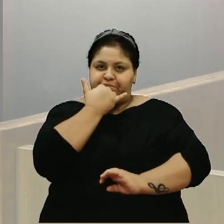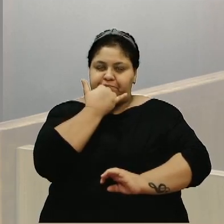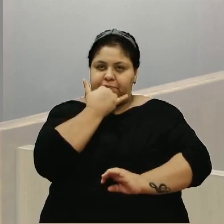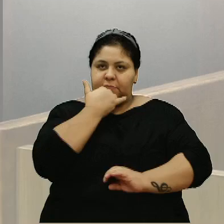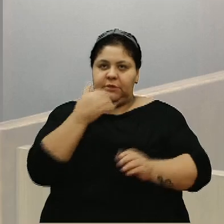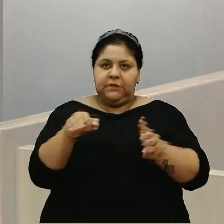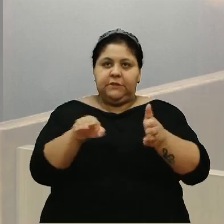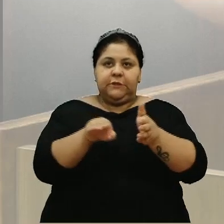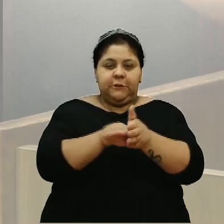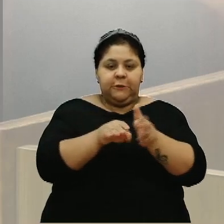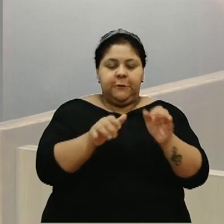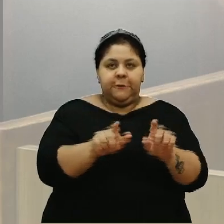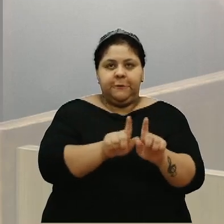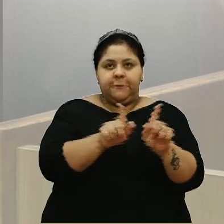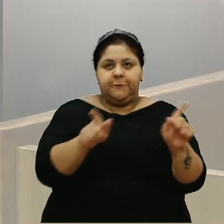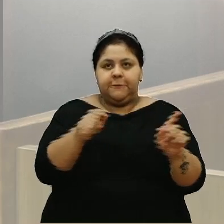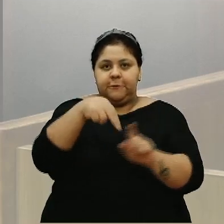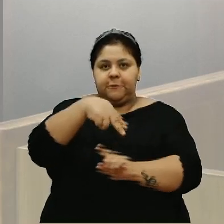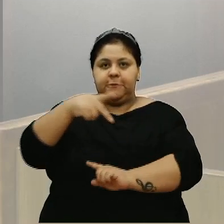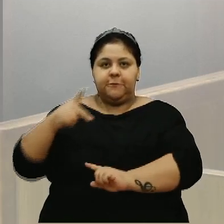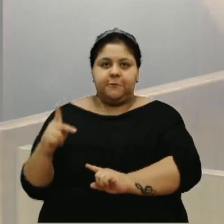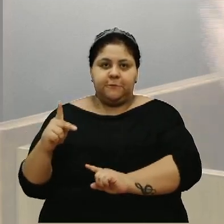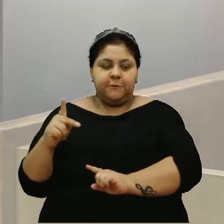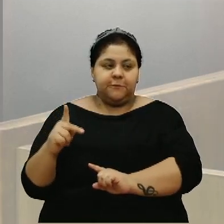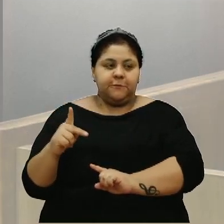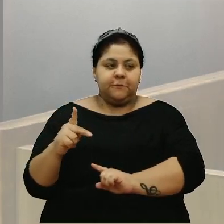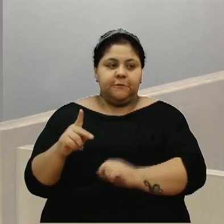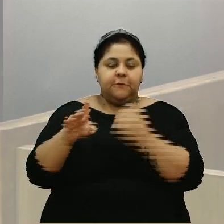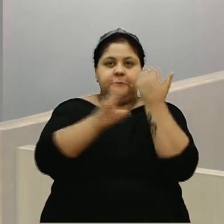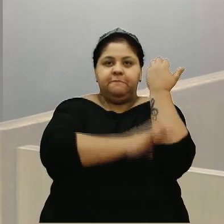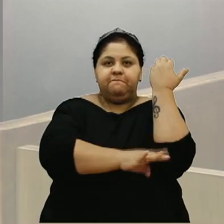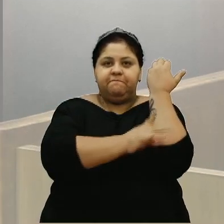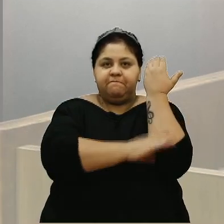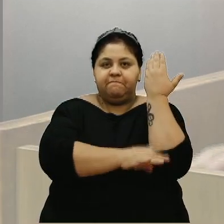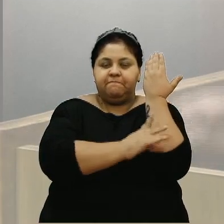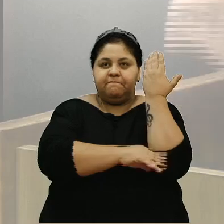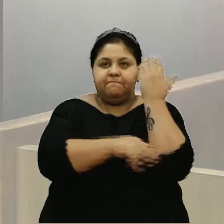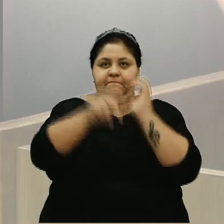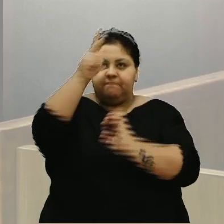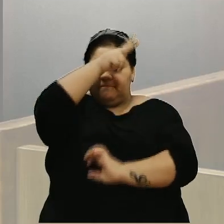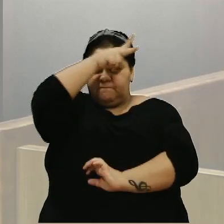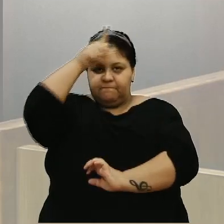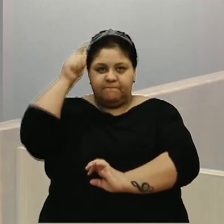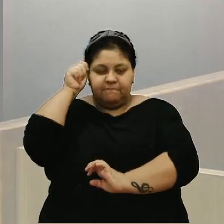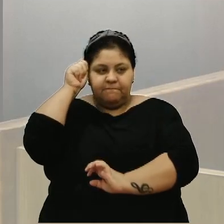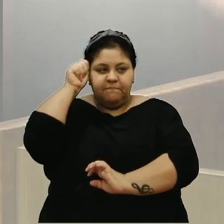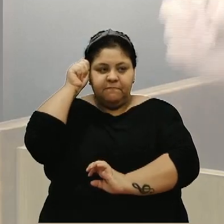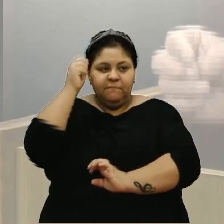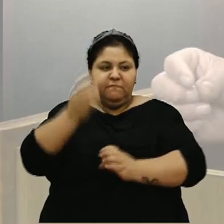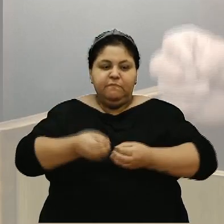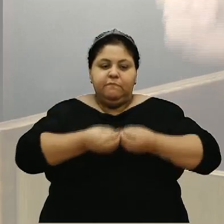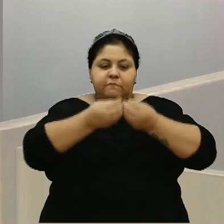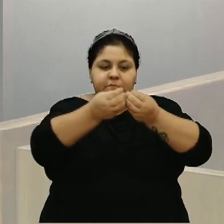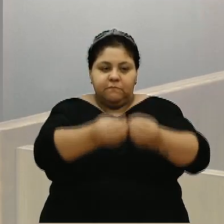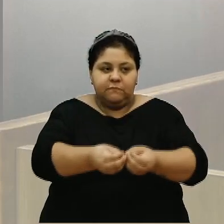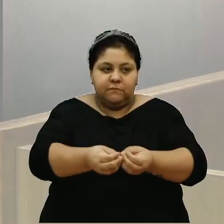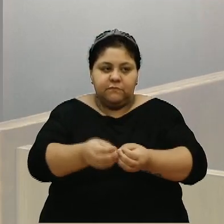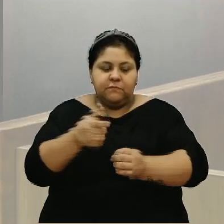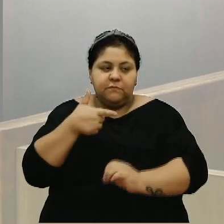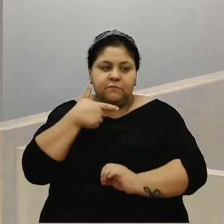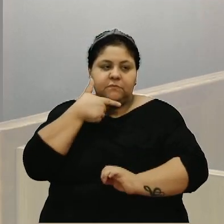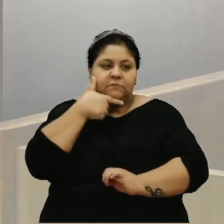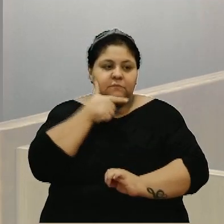Gramado, querem ir em Nova Petrópolis, querem ir ali para Canela. O prefeito municipal está dando condições, tem